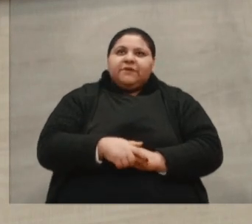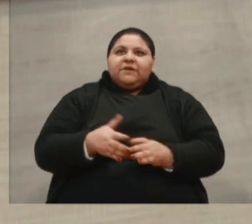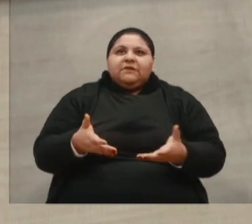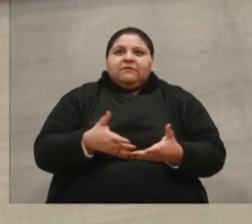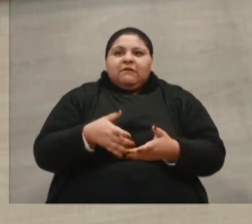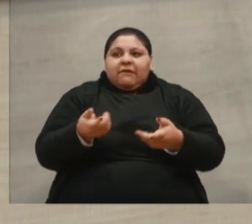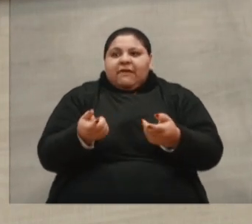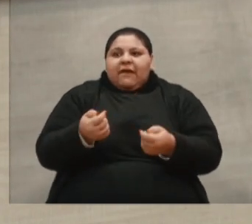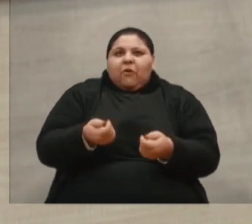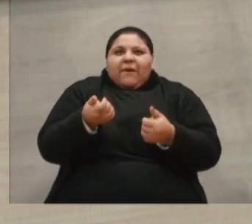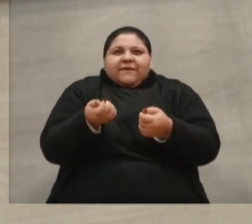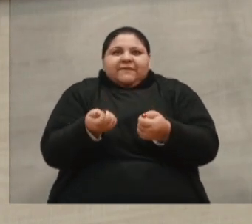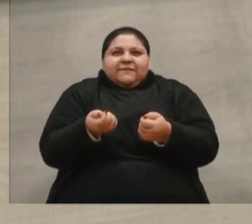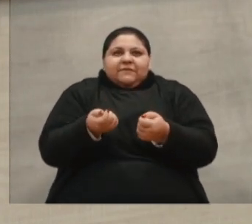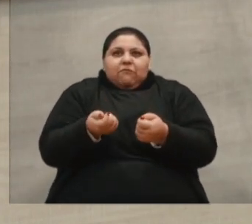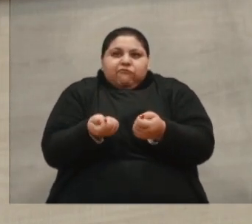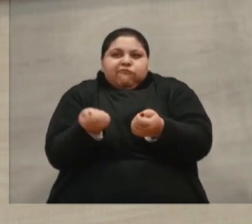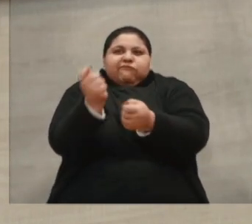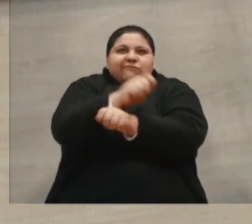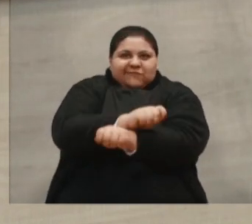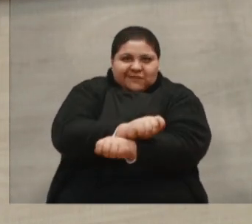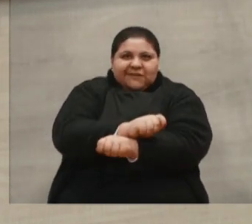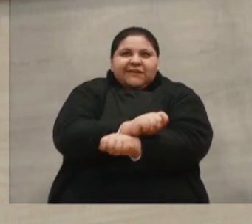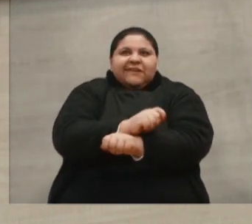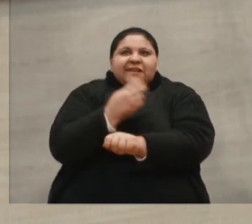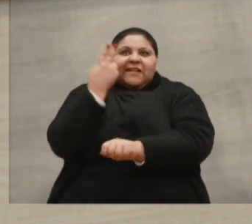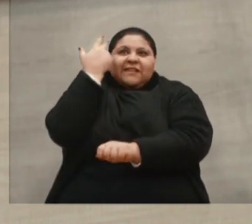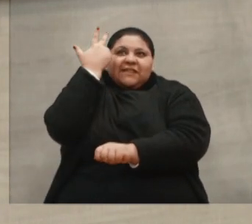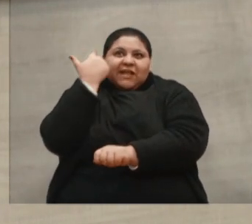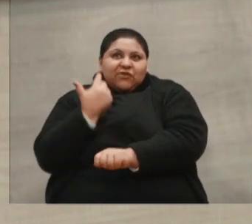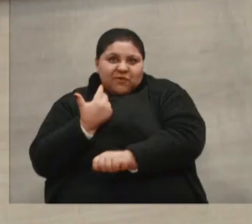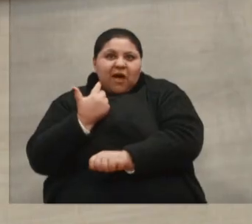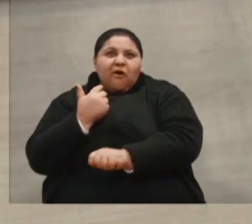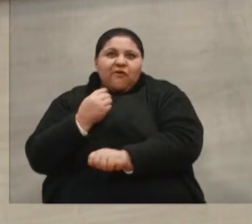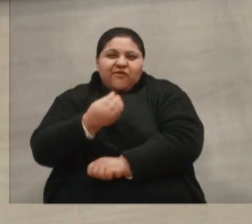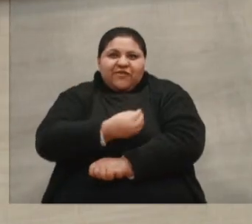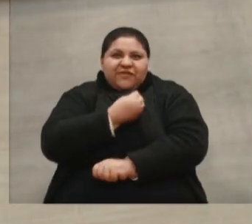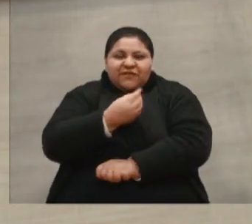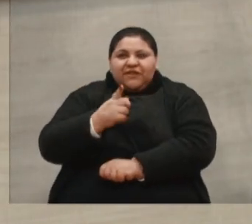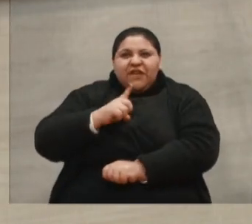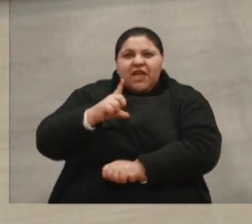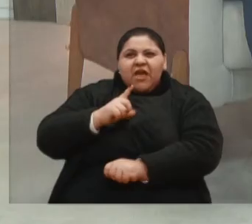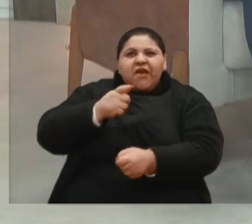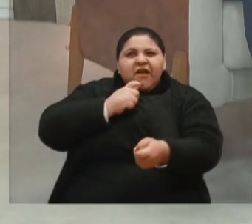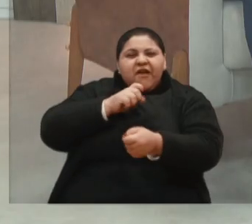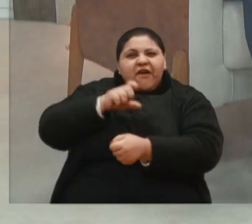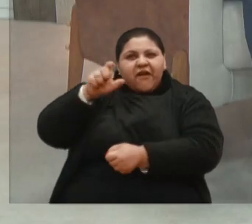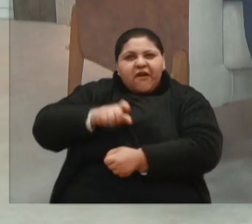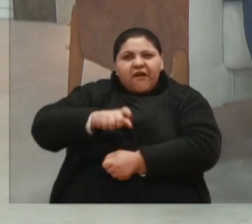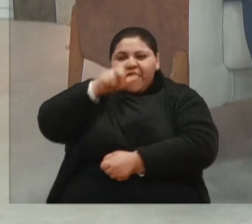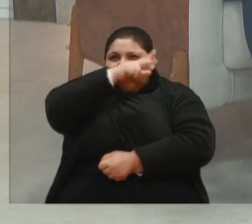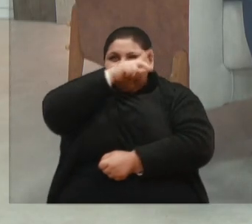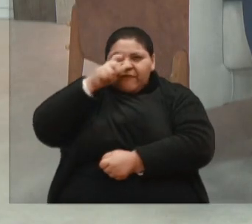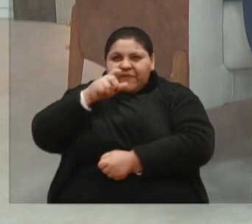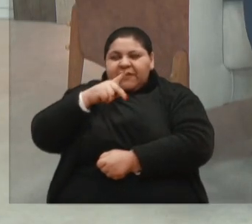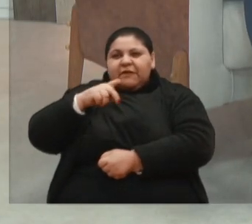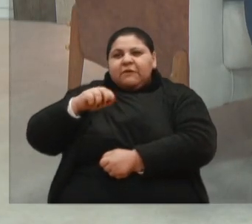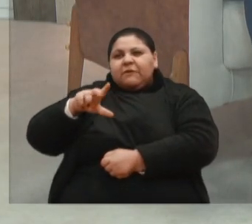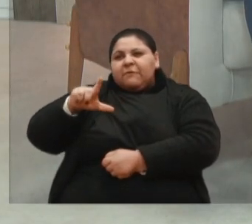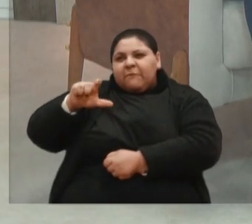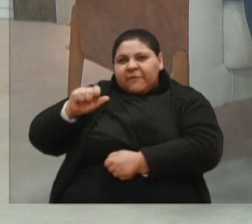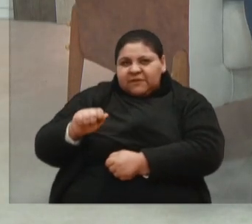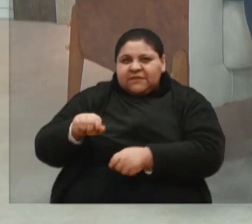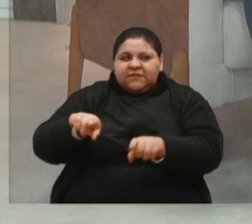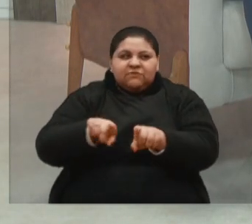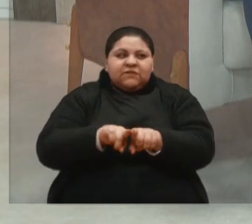que é a escala quase que invertida da ordem natural das coisas. Isso. Eu tive a oportunidade de entrevistar aqui a ex-prefeita